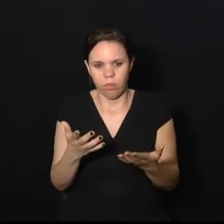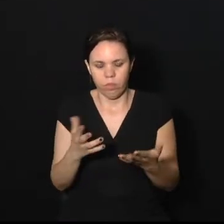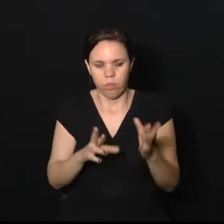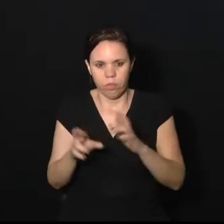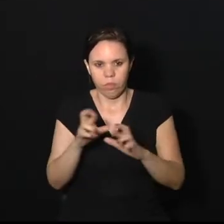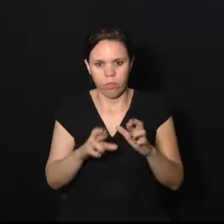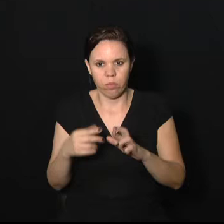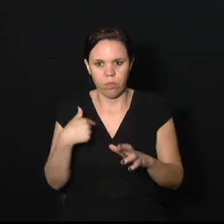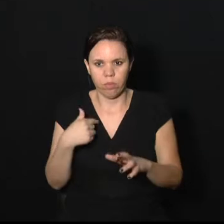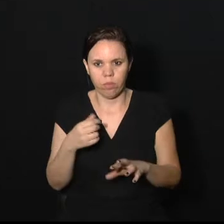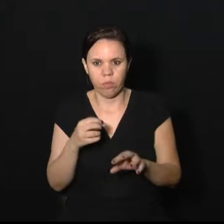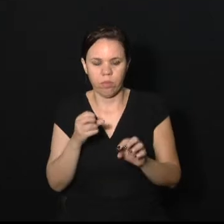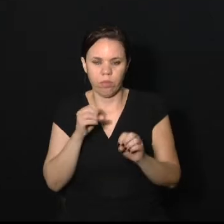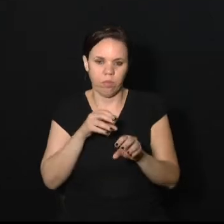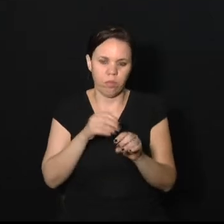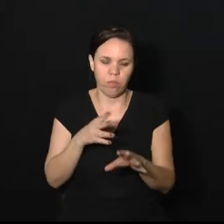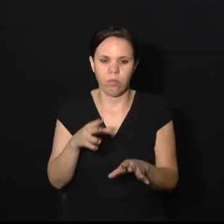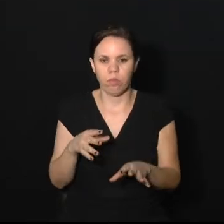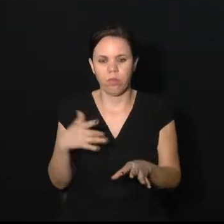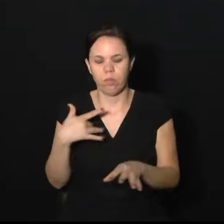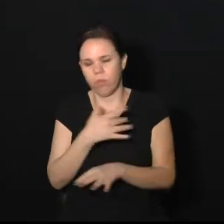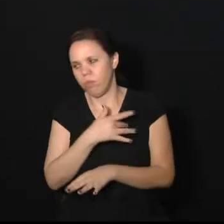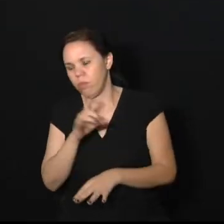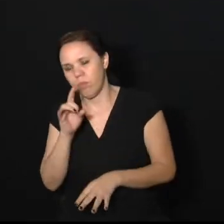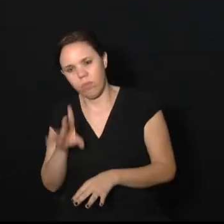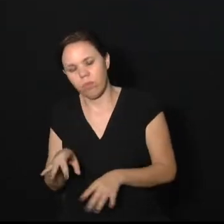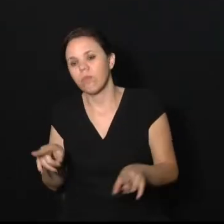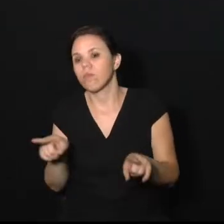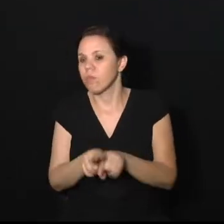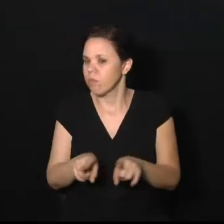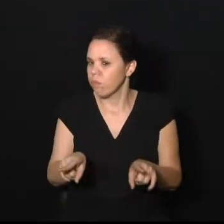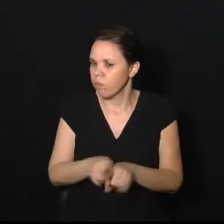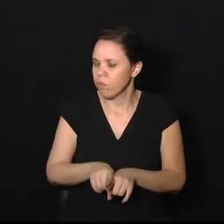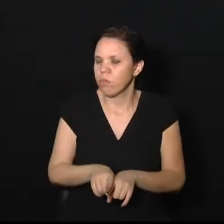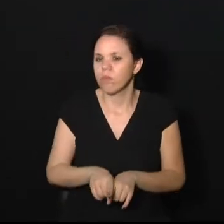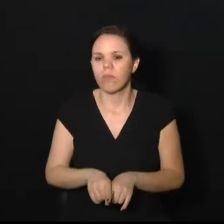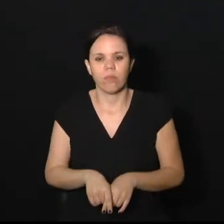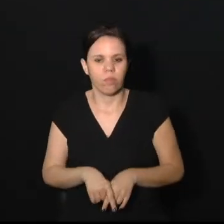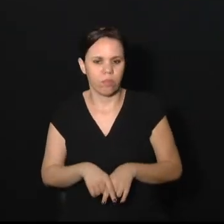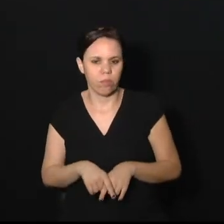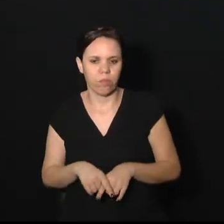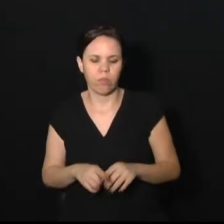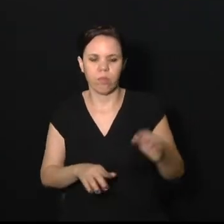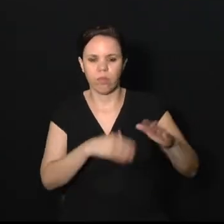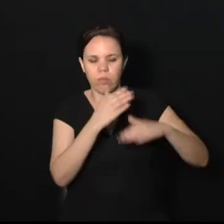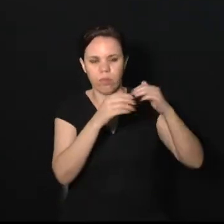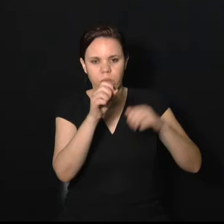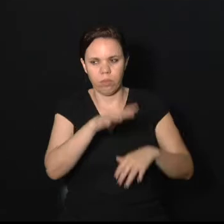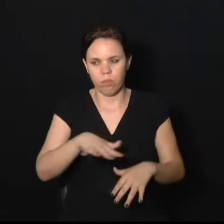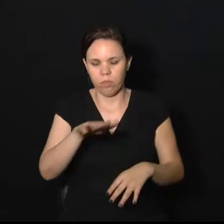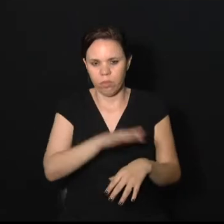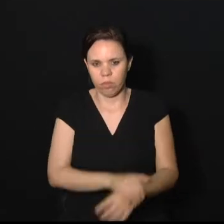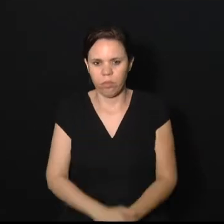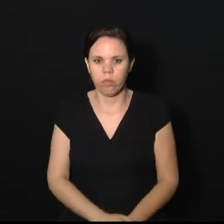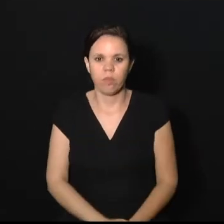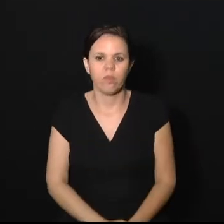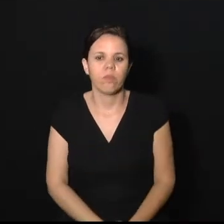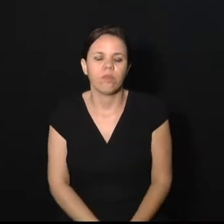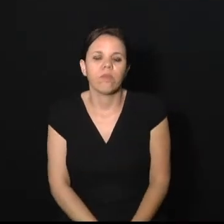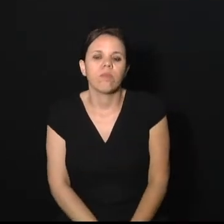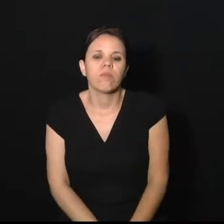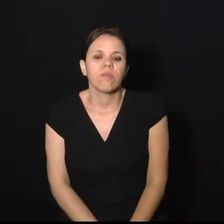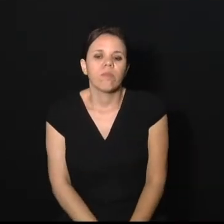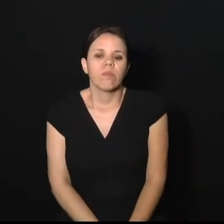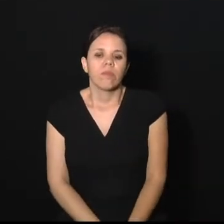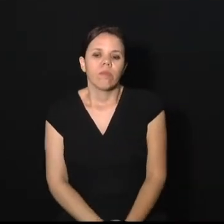bom em educação, eu ser muito bom em saúde. Não, eu preciso estar bem entregando de uma maneira eficiente em várias áreas. Né? Que,